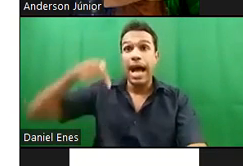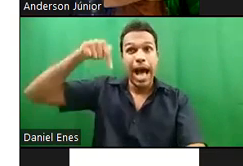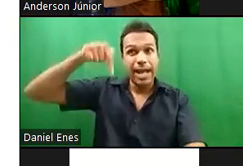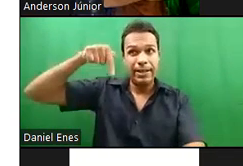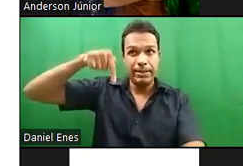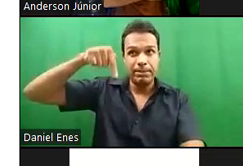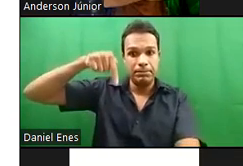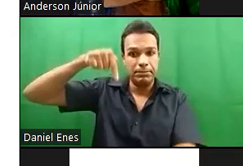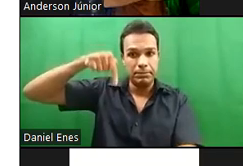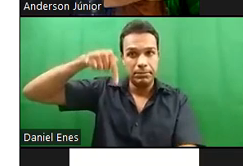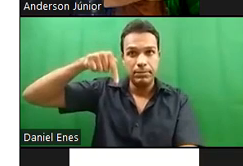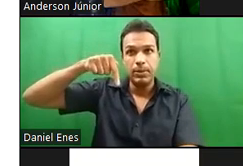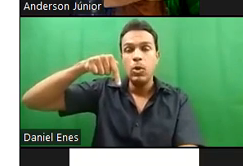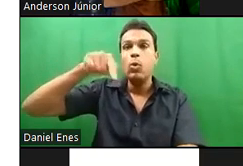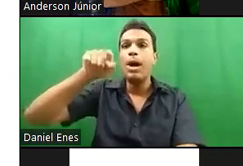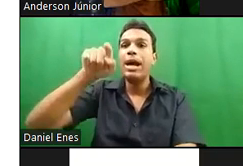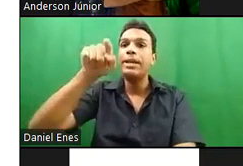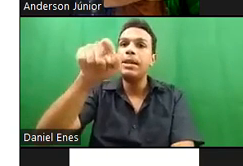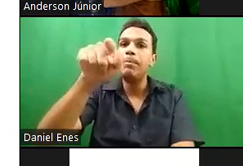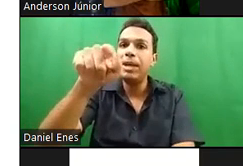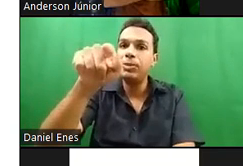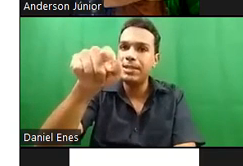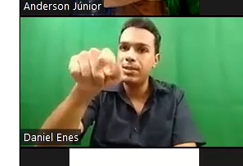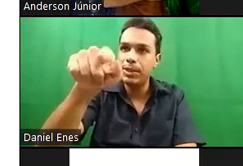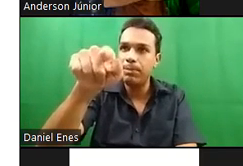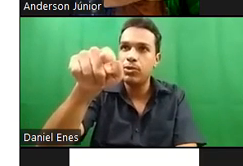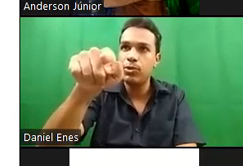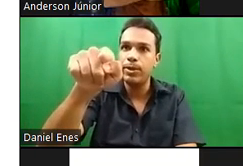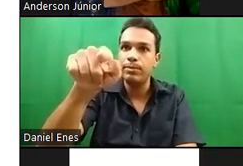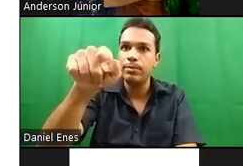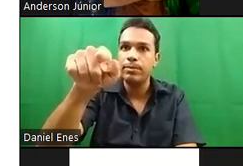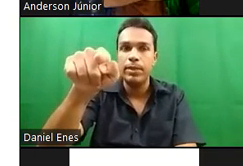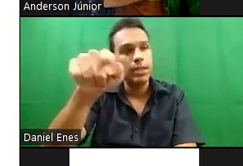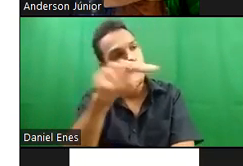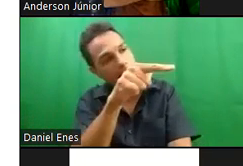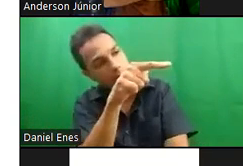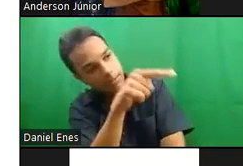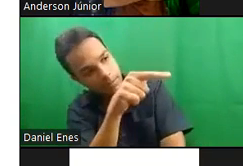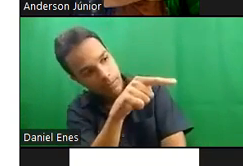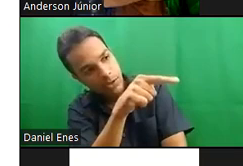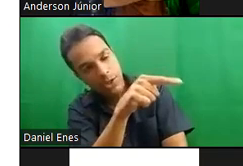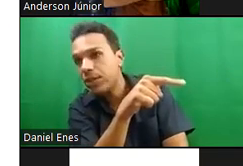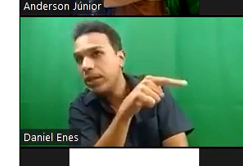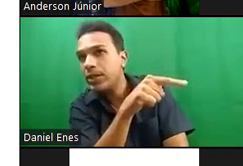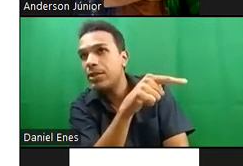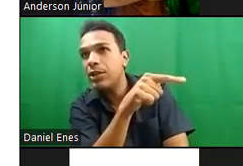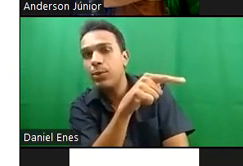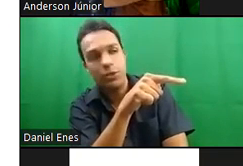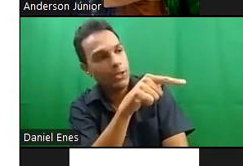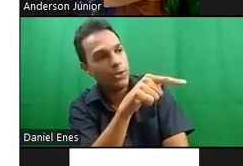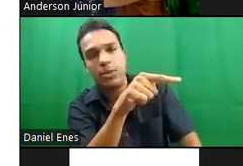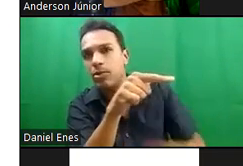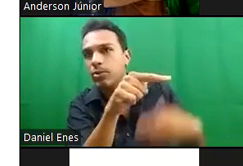Aqui, o aí é perto da segunda pessoa. e o ali distante das